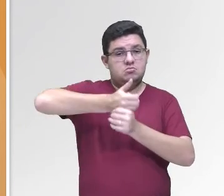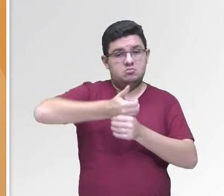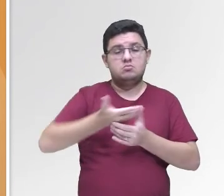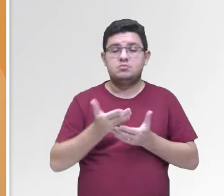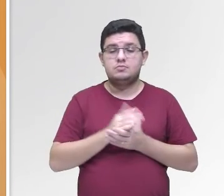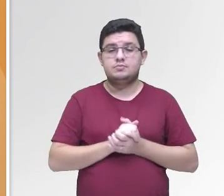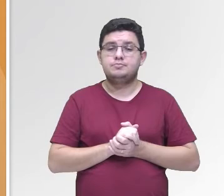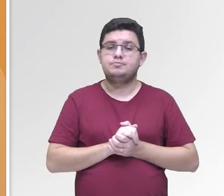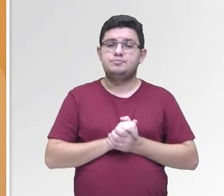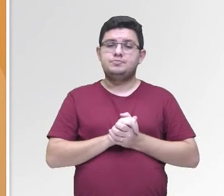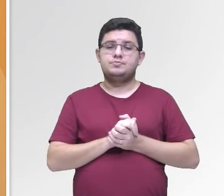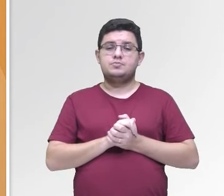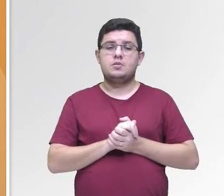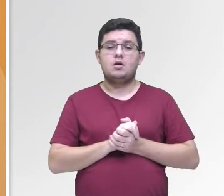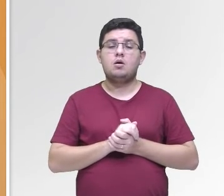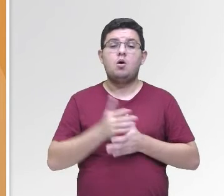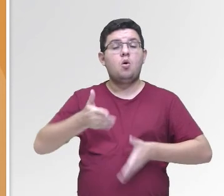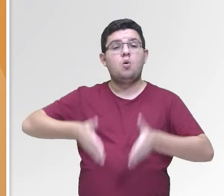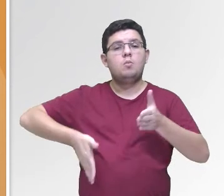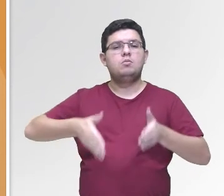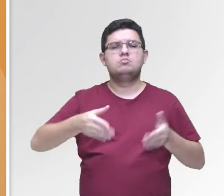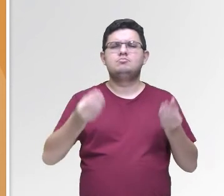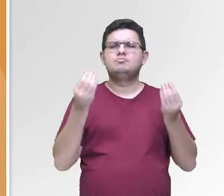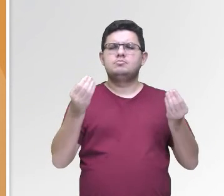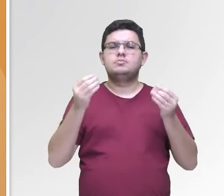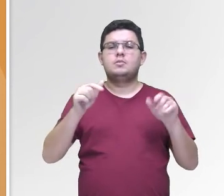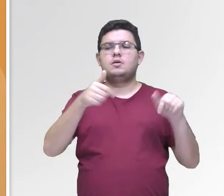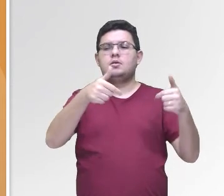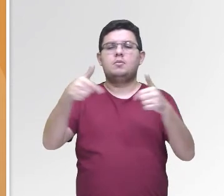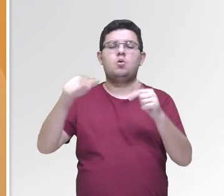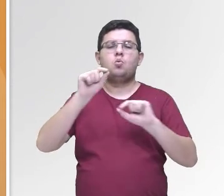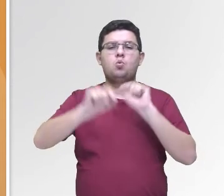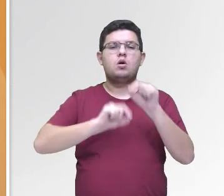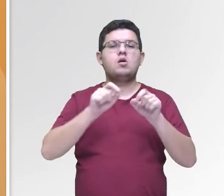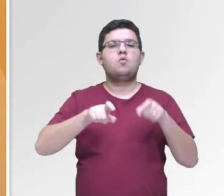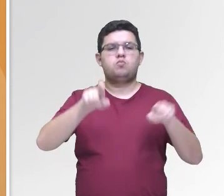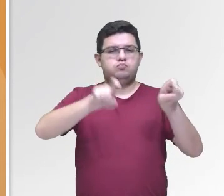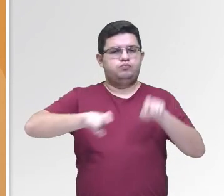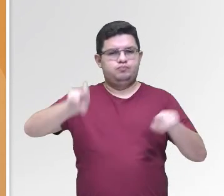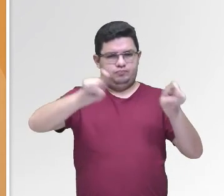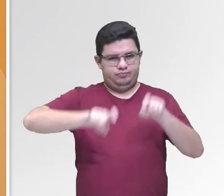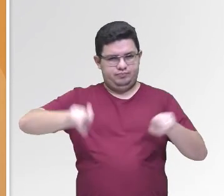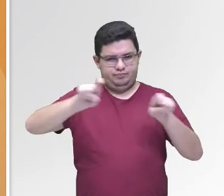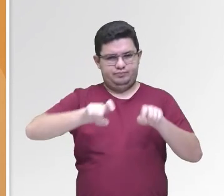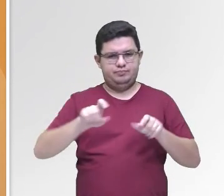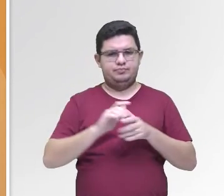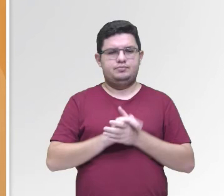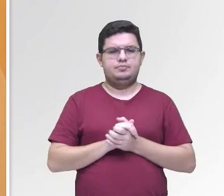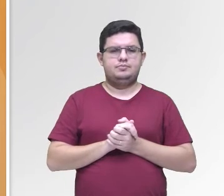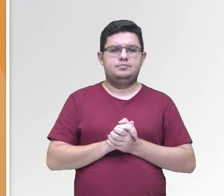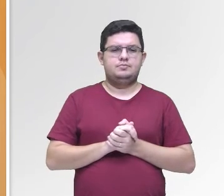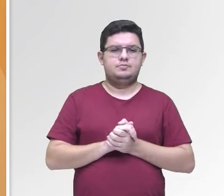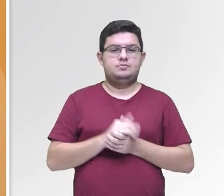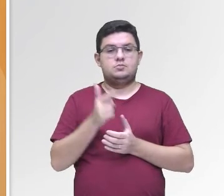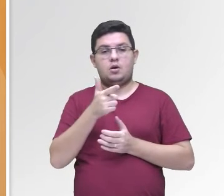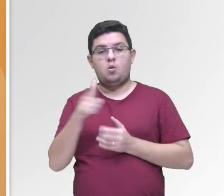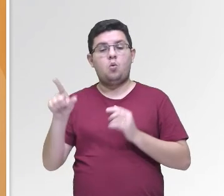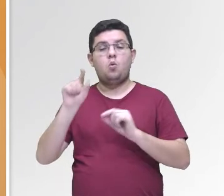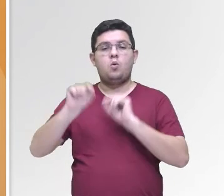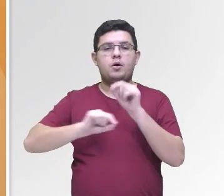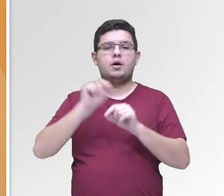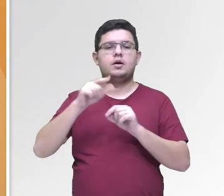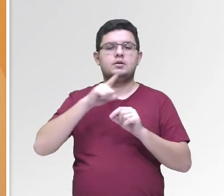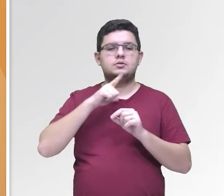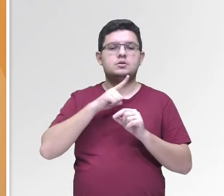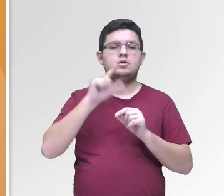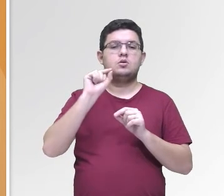para trabalhar ali na parte de informação, ok? Na imagem do meio, nós temos aí a